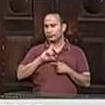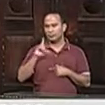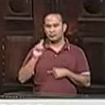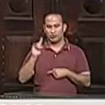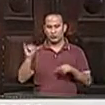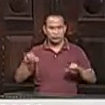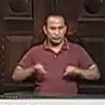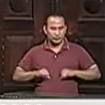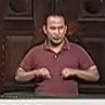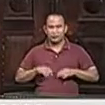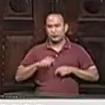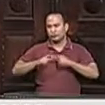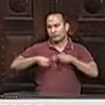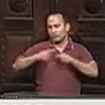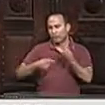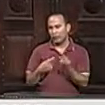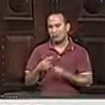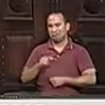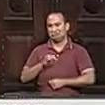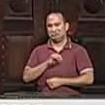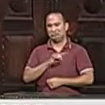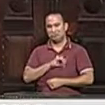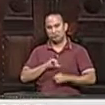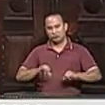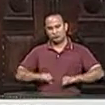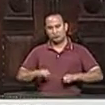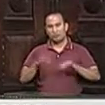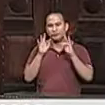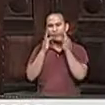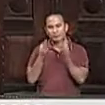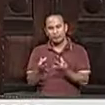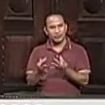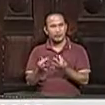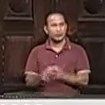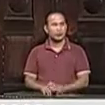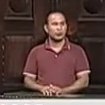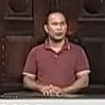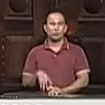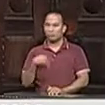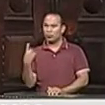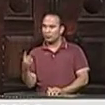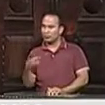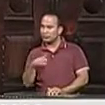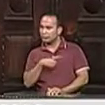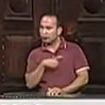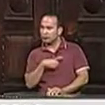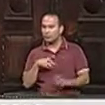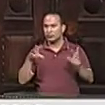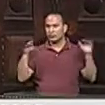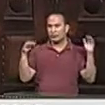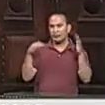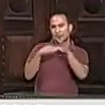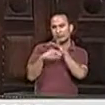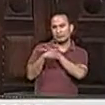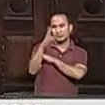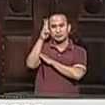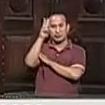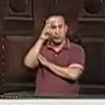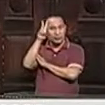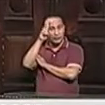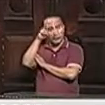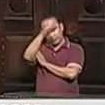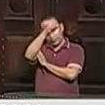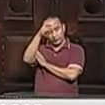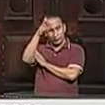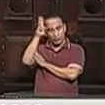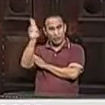gerar sofrimento para os seus familiares. Nós damos o prazo de até segunda-feira para que a Prefeitura